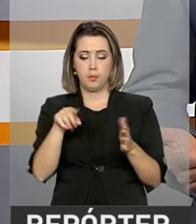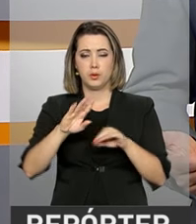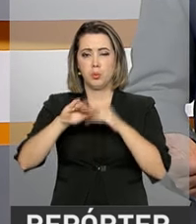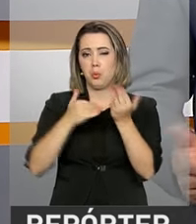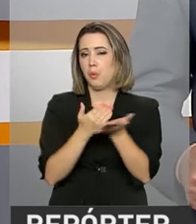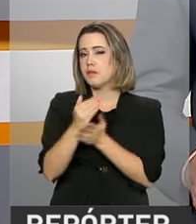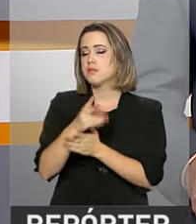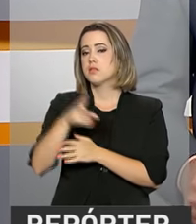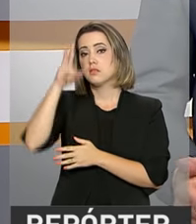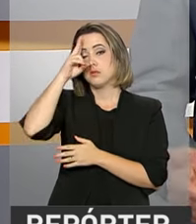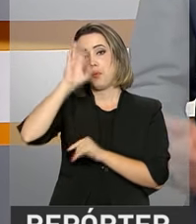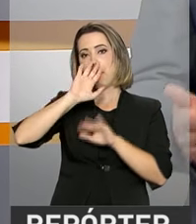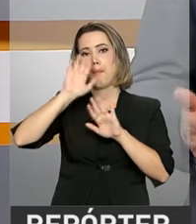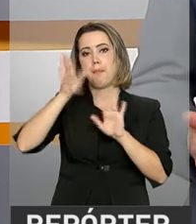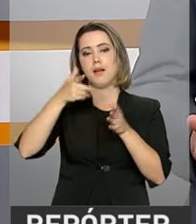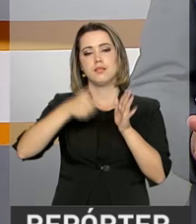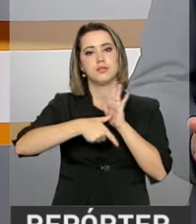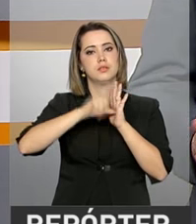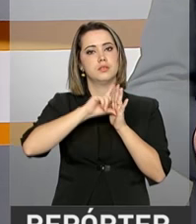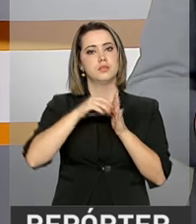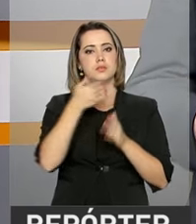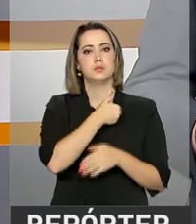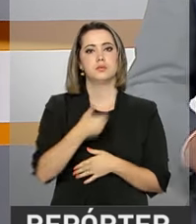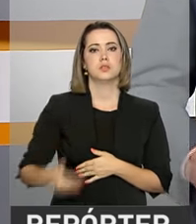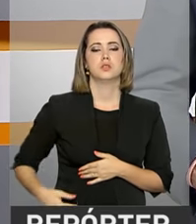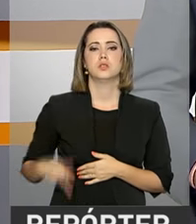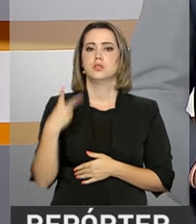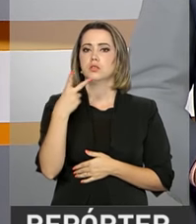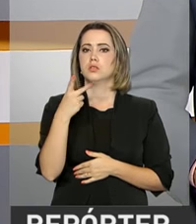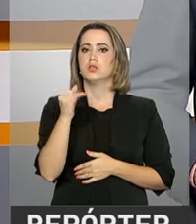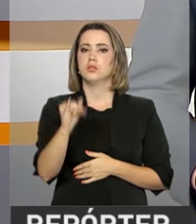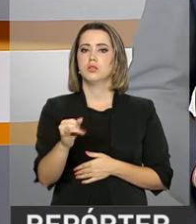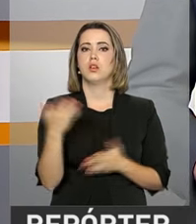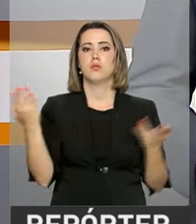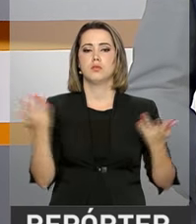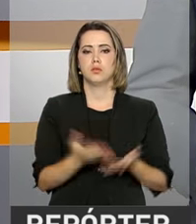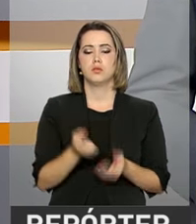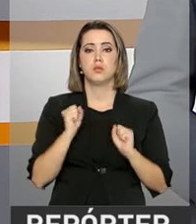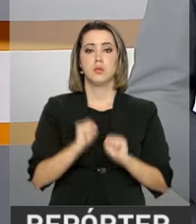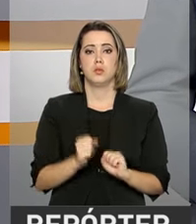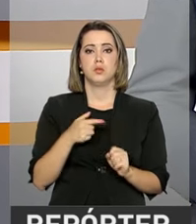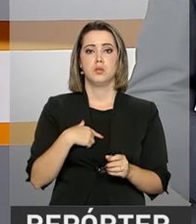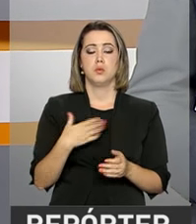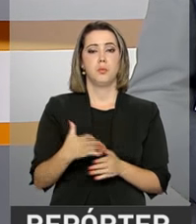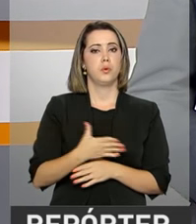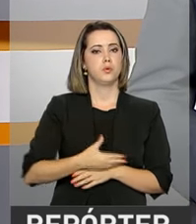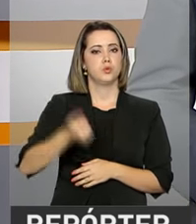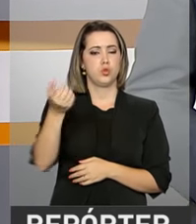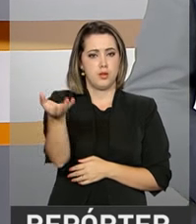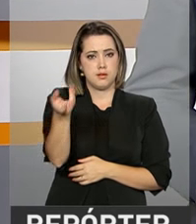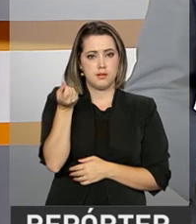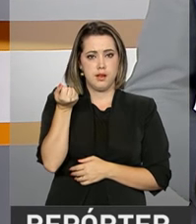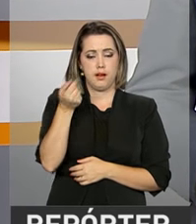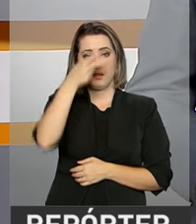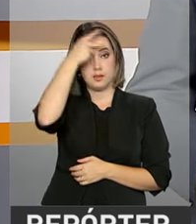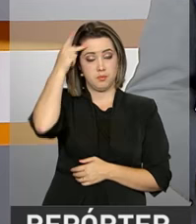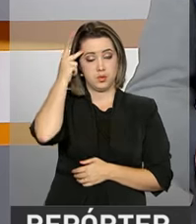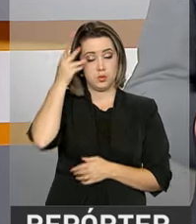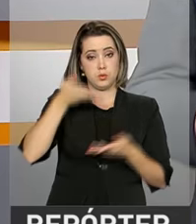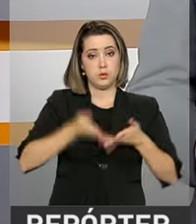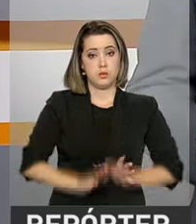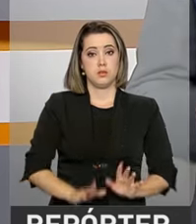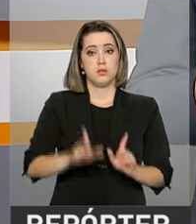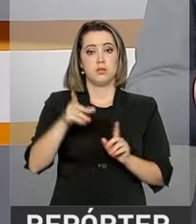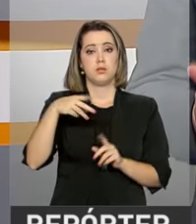segunda feira mas foi antecipada pelo governo em dois dias agora vão ser beneficiados os trabalhadores nascidos nos meses